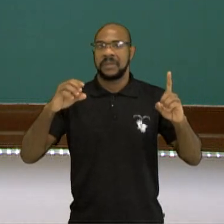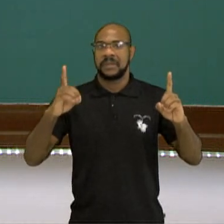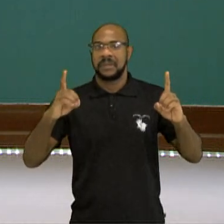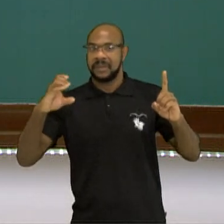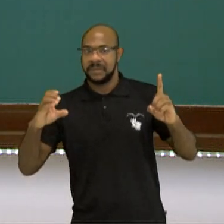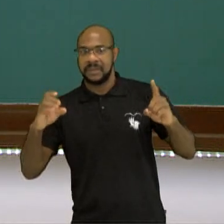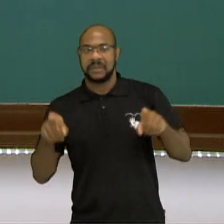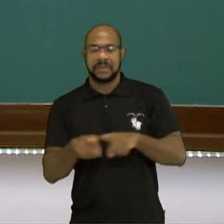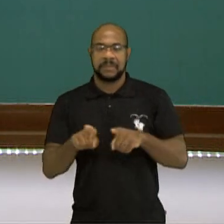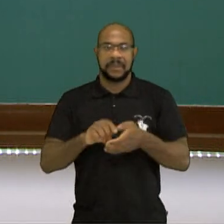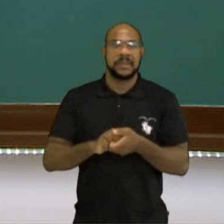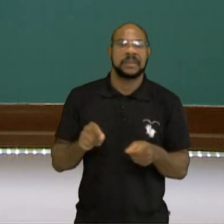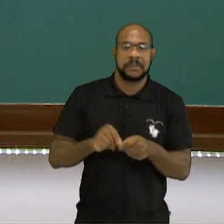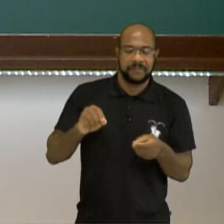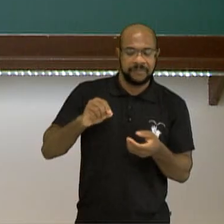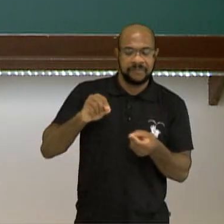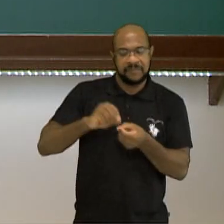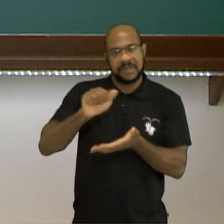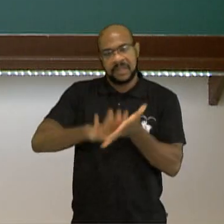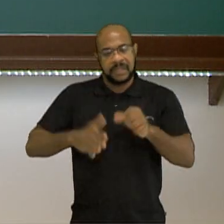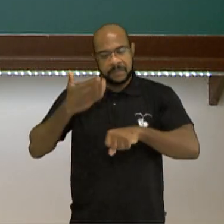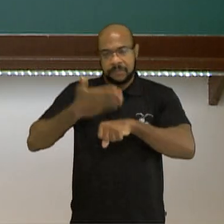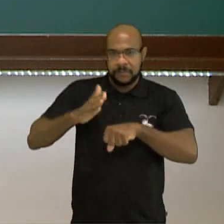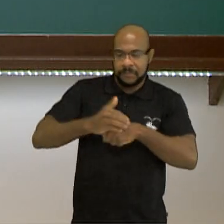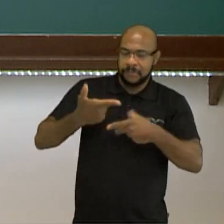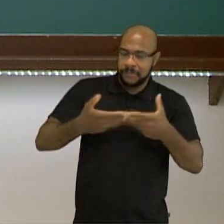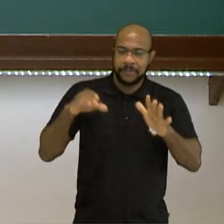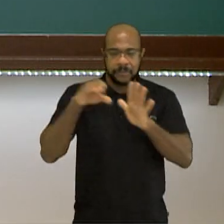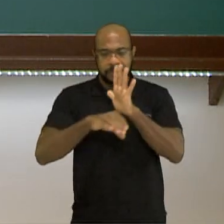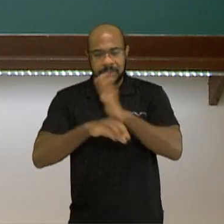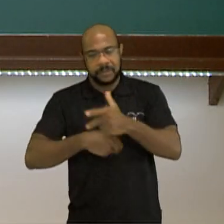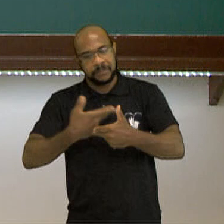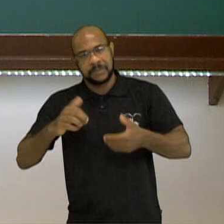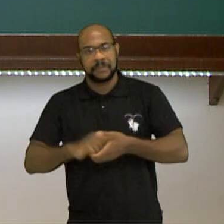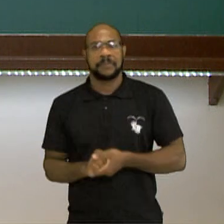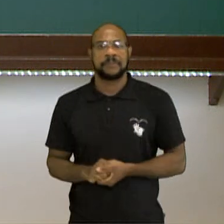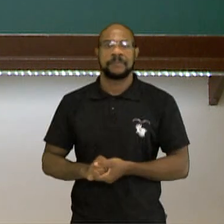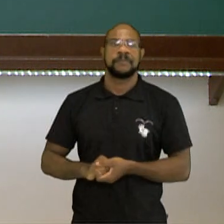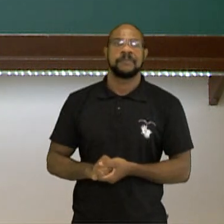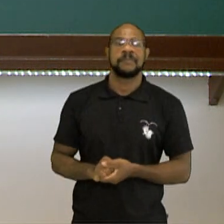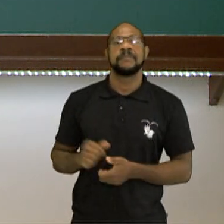exercícios com os conceitos e com os números, ok? Eu me despeço